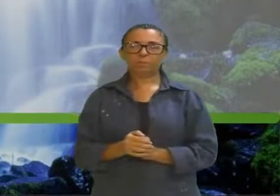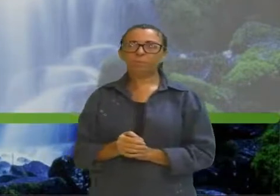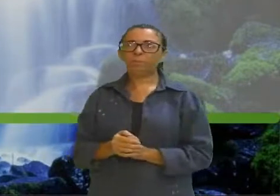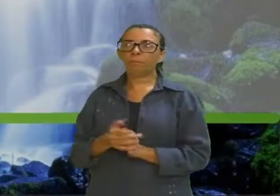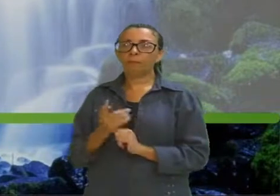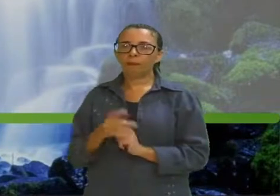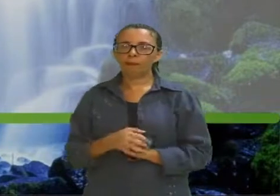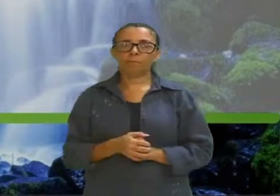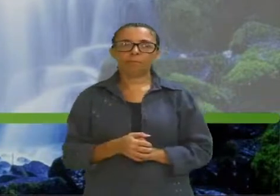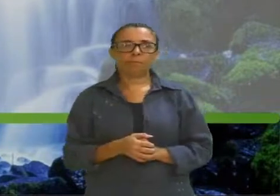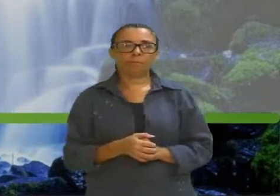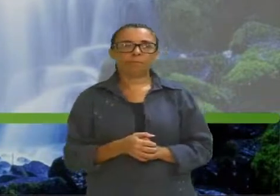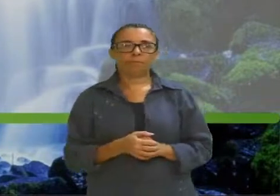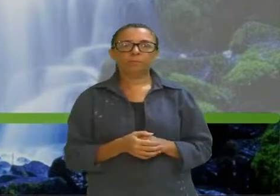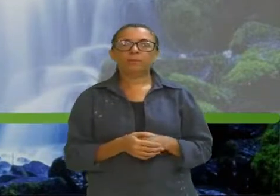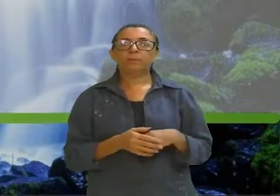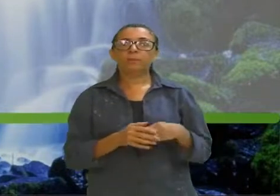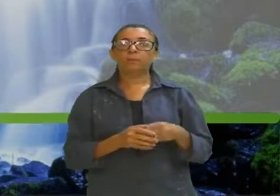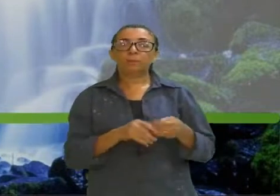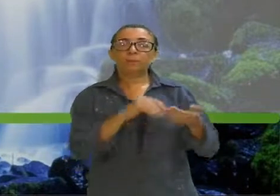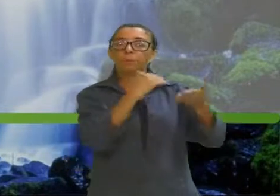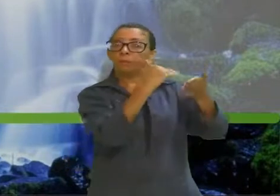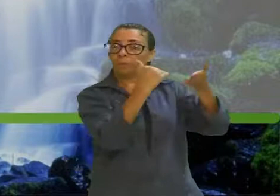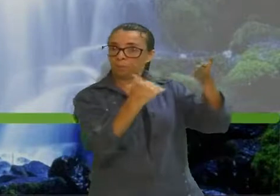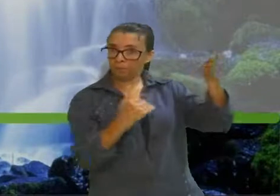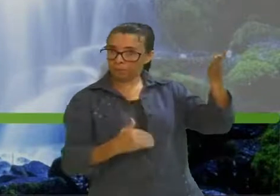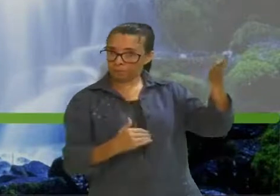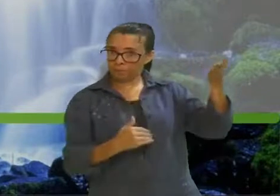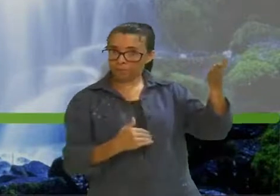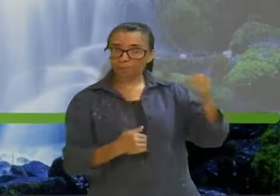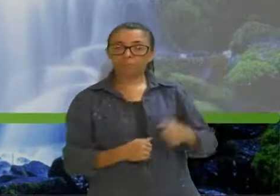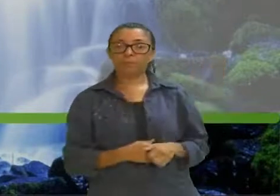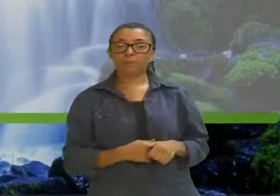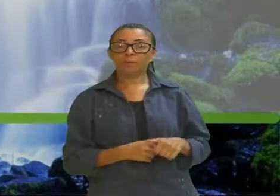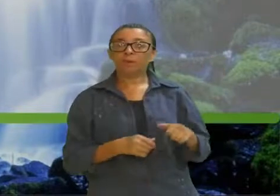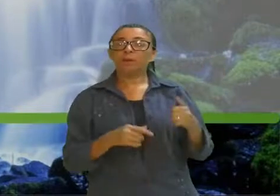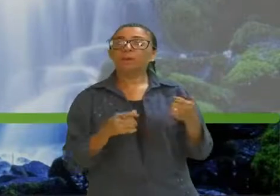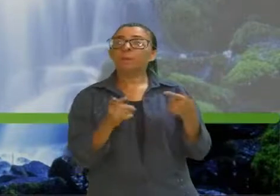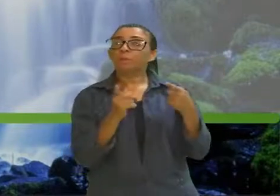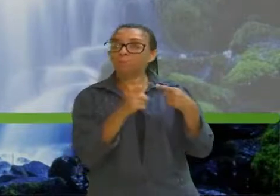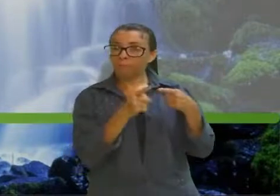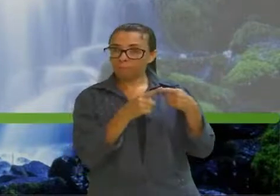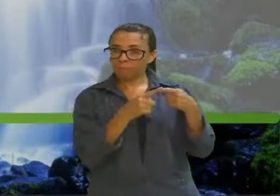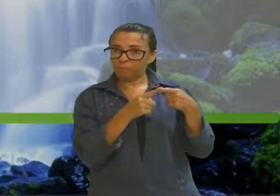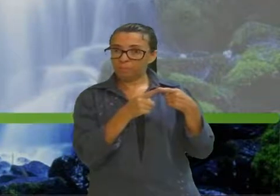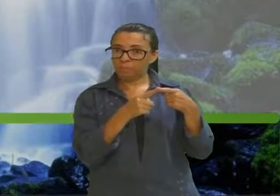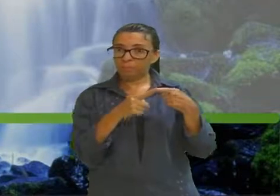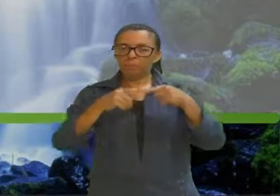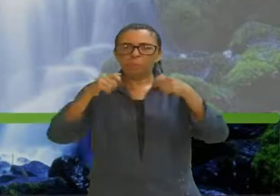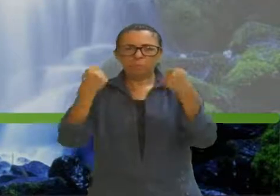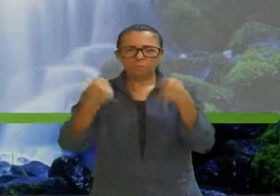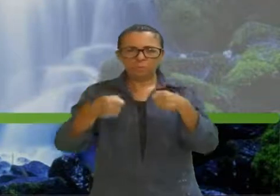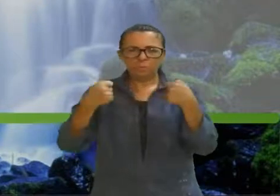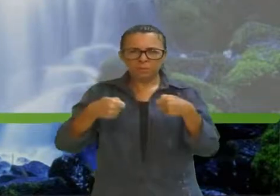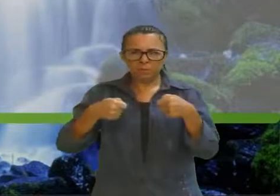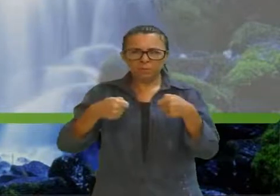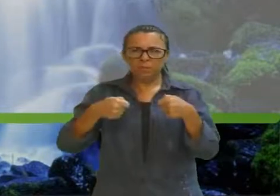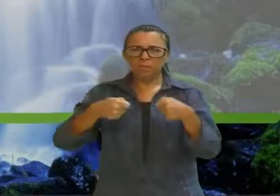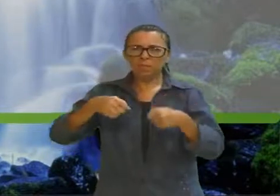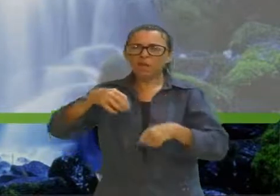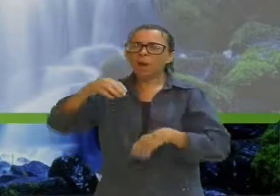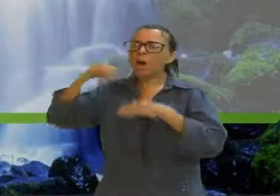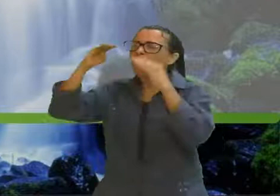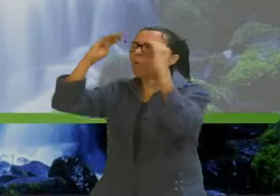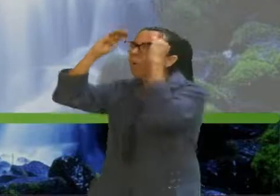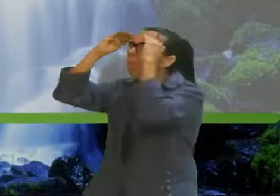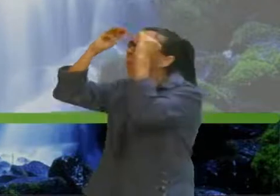critério é obedecer aquilo que Deus quer para mim e para a sua vida. Então Ele vai realizar a sua obra através de você.